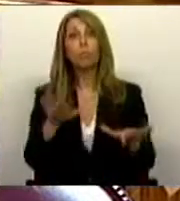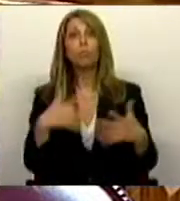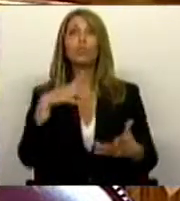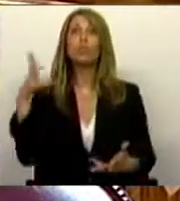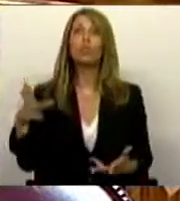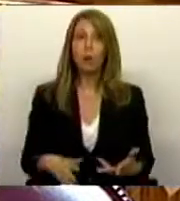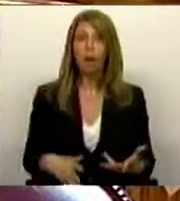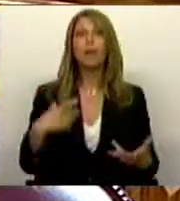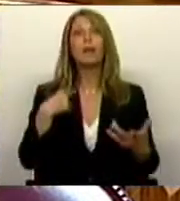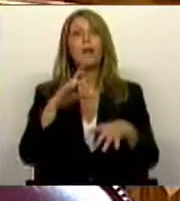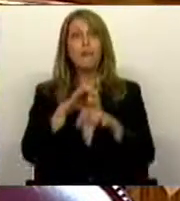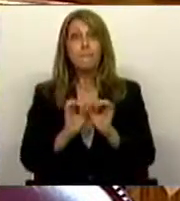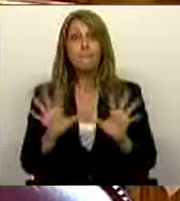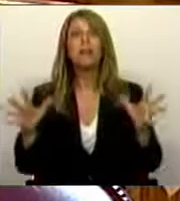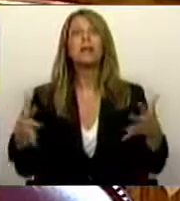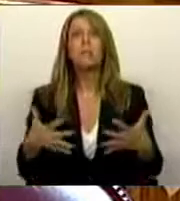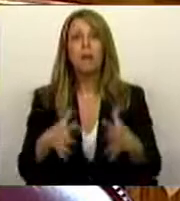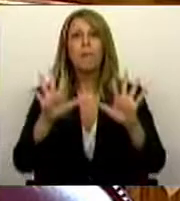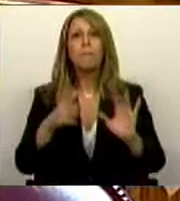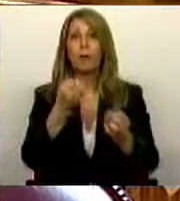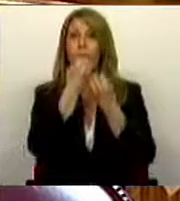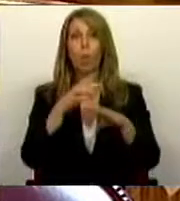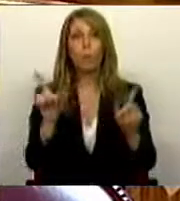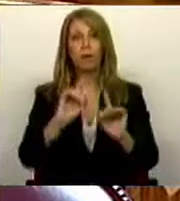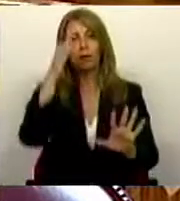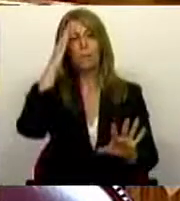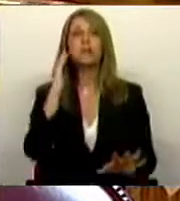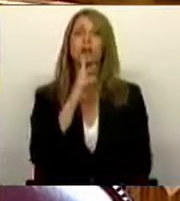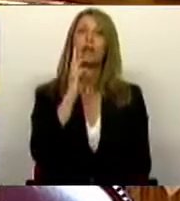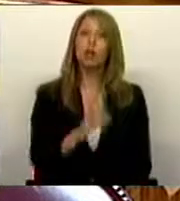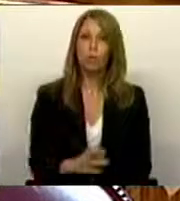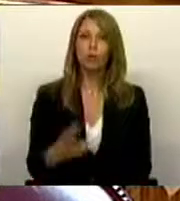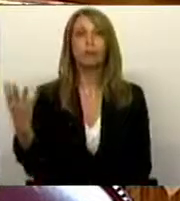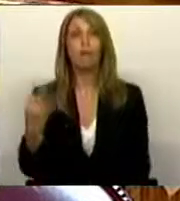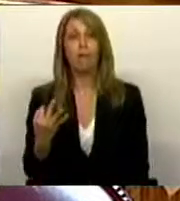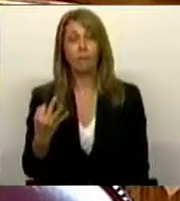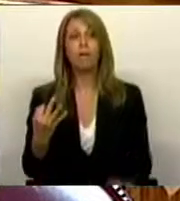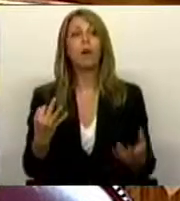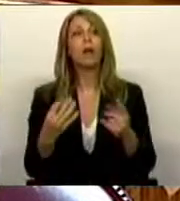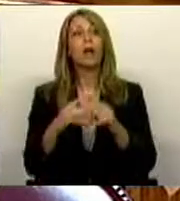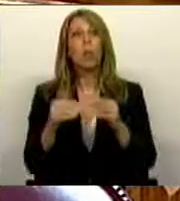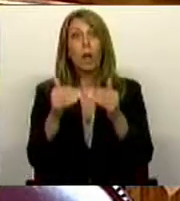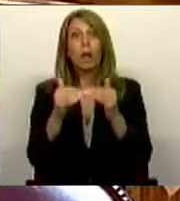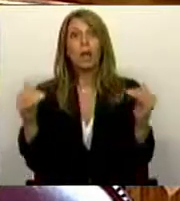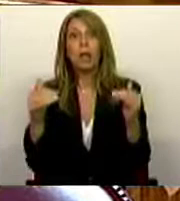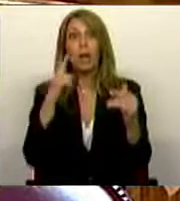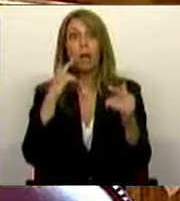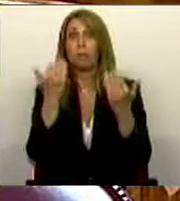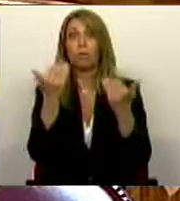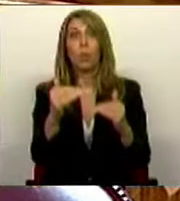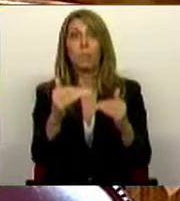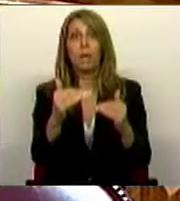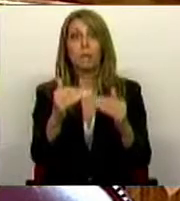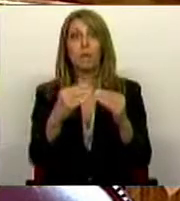esta pandemia sem que nunca se tenha perdido a capacidade de resposta, sem que nunca se tenha sido ultrapassada a tal linha crítica que nos poderia